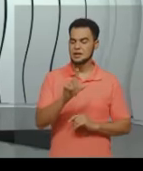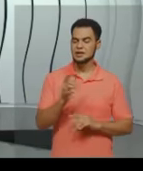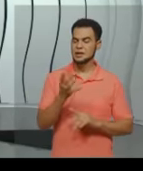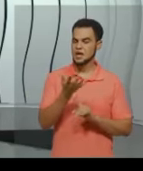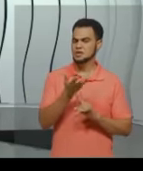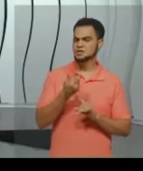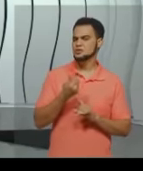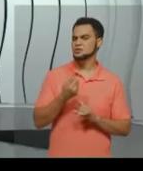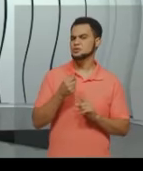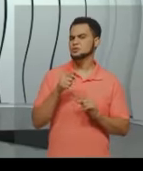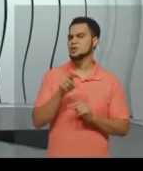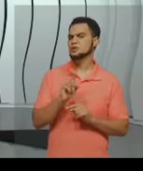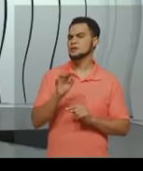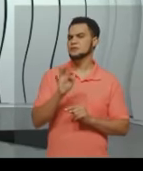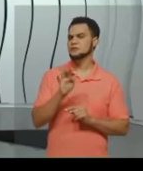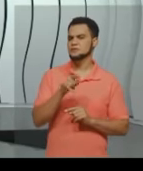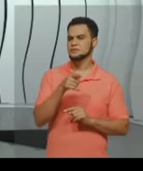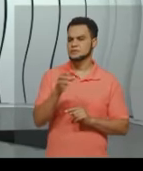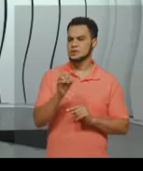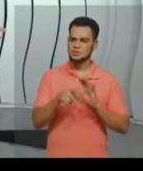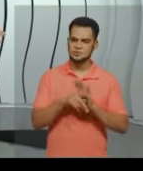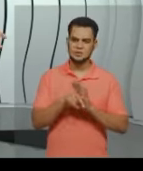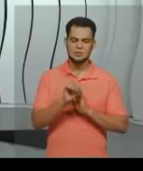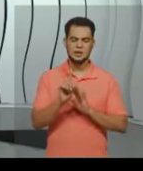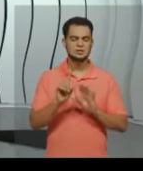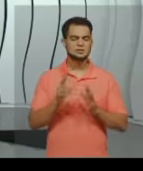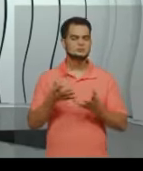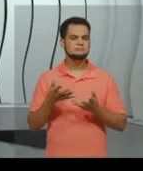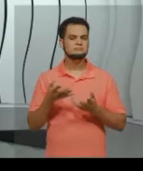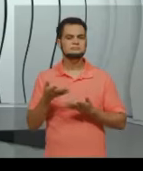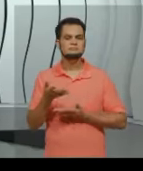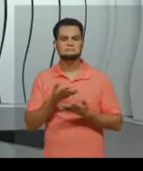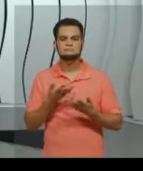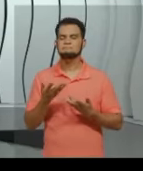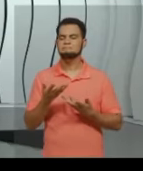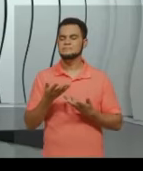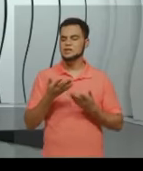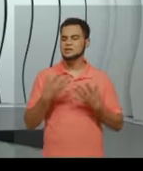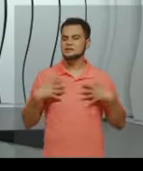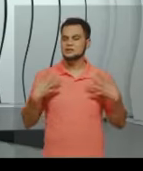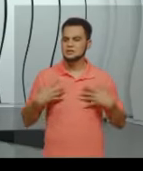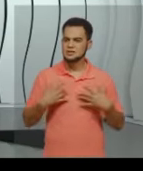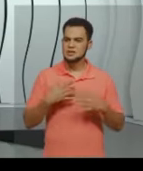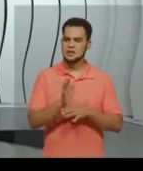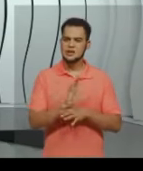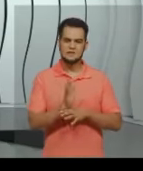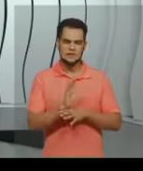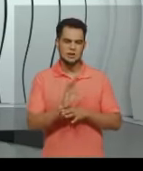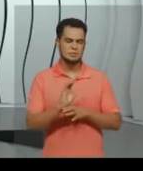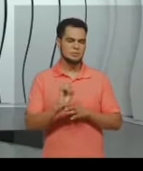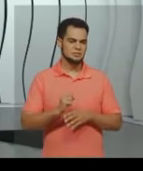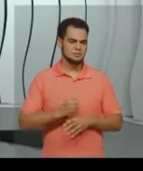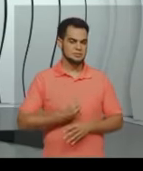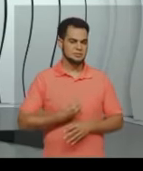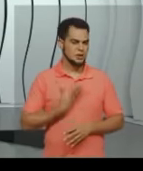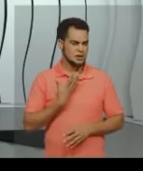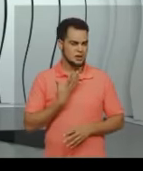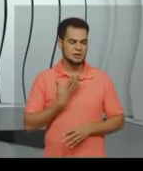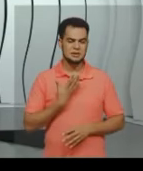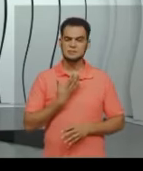função específica, que é de se enriquecer ou divertir, que é um filme, que é um poema, né? Então, um